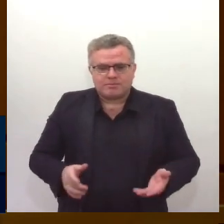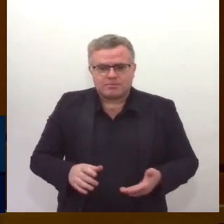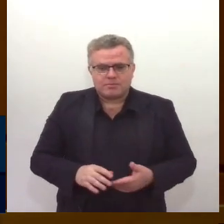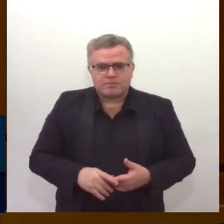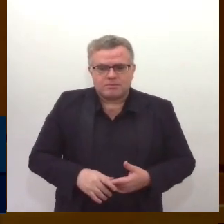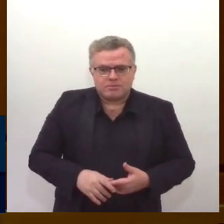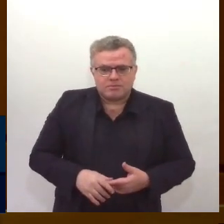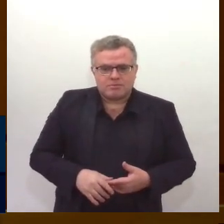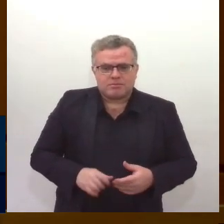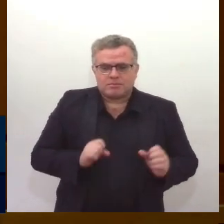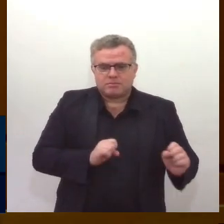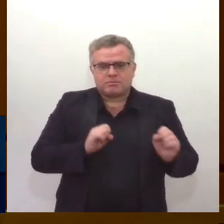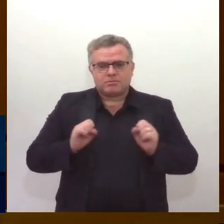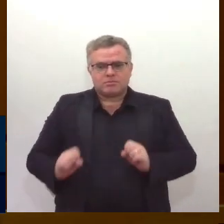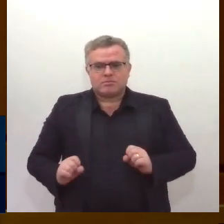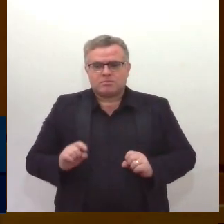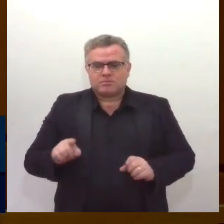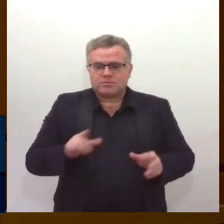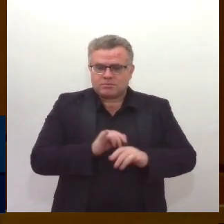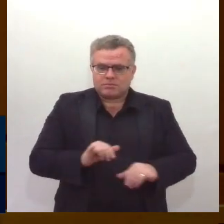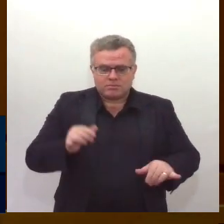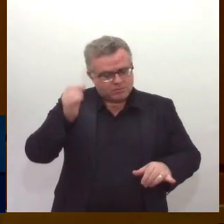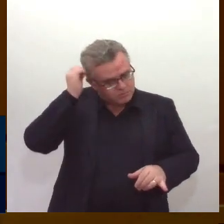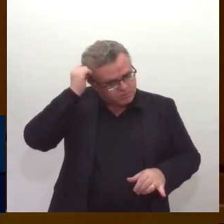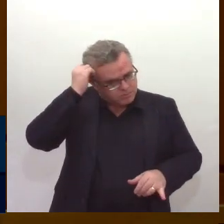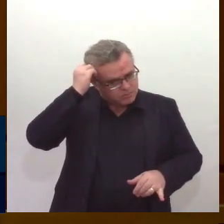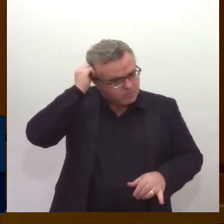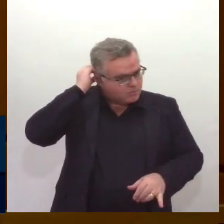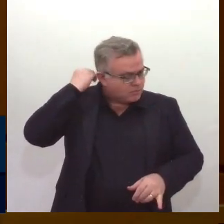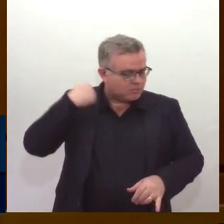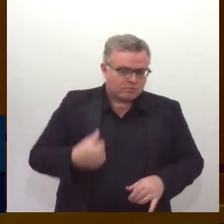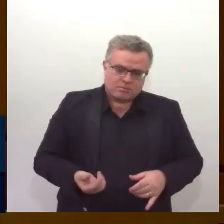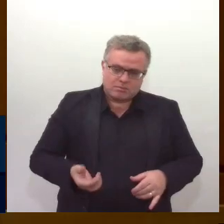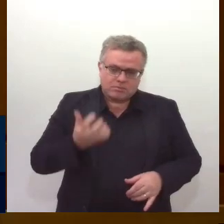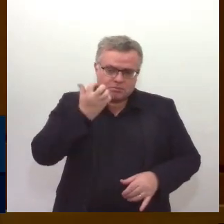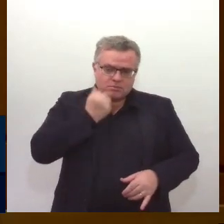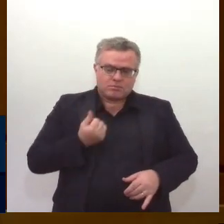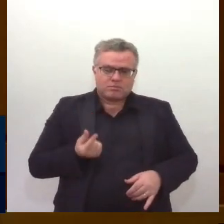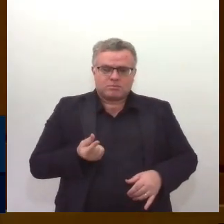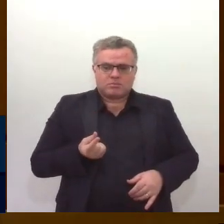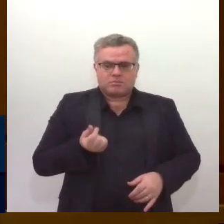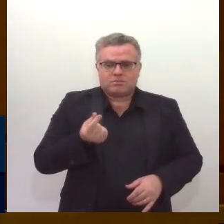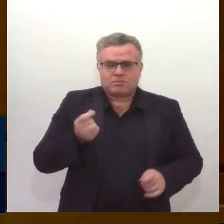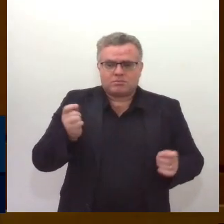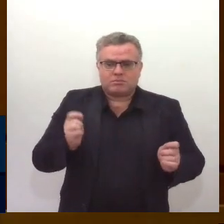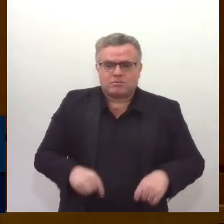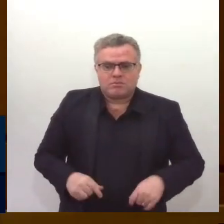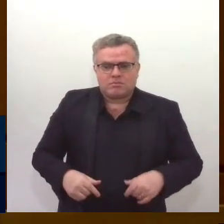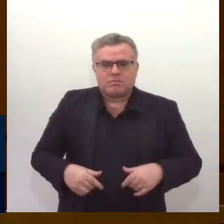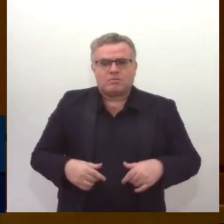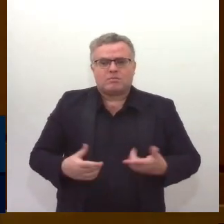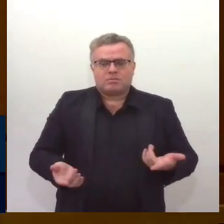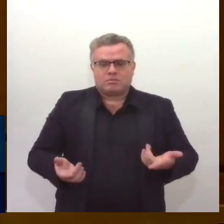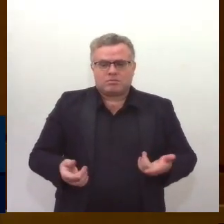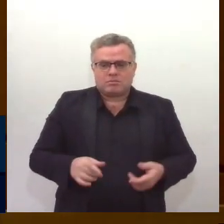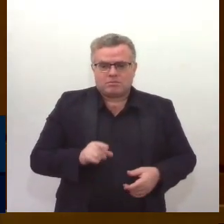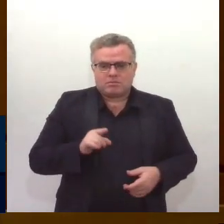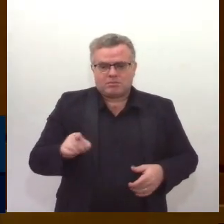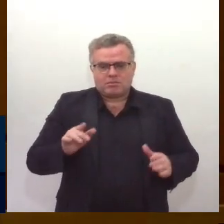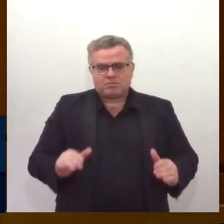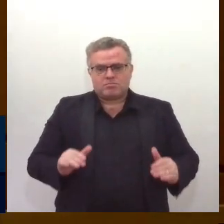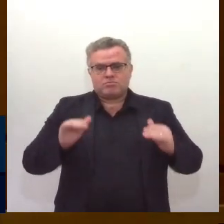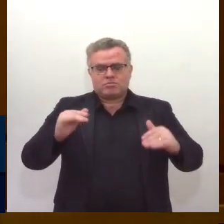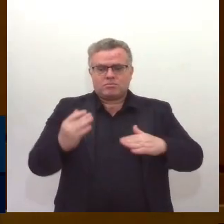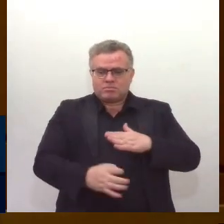claro, porque ele só pensa no lucro, ele só pensa em política, porque ele é um mega empresário. Por isso que ele